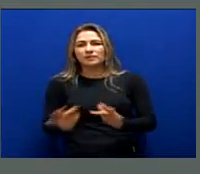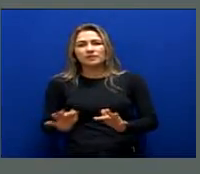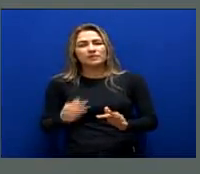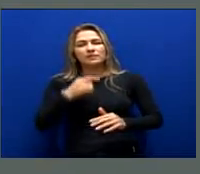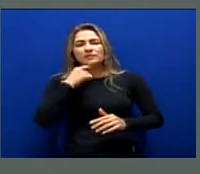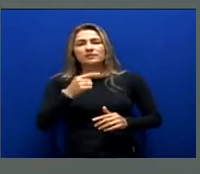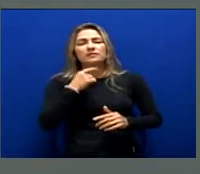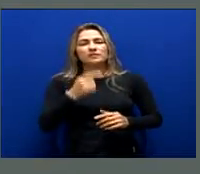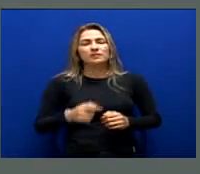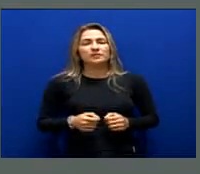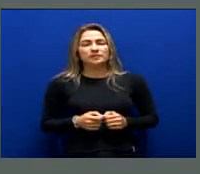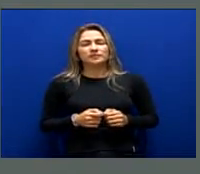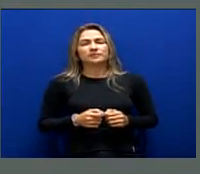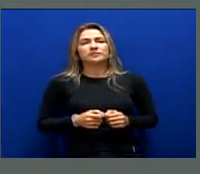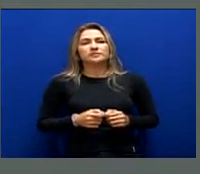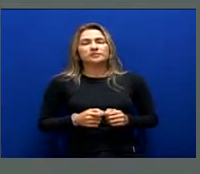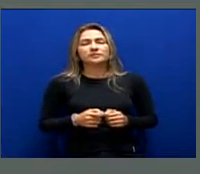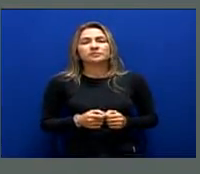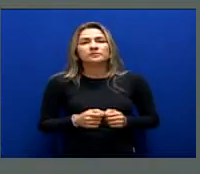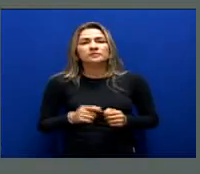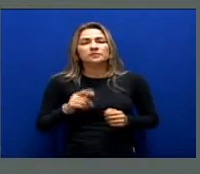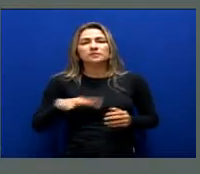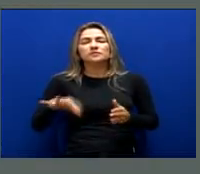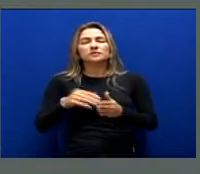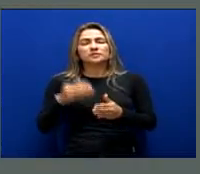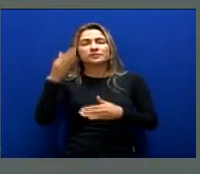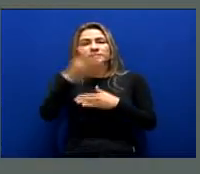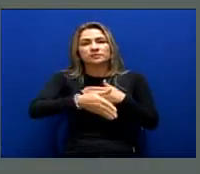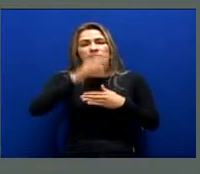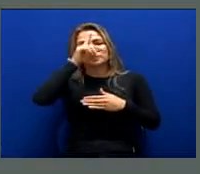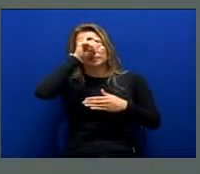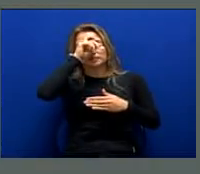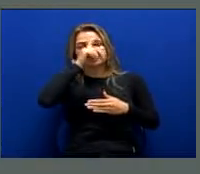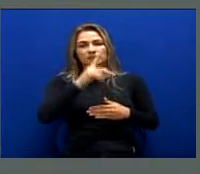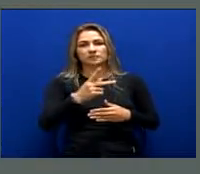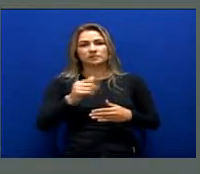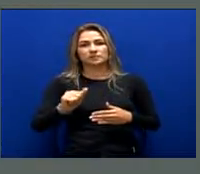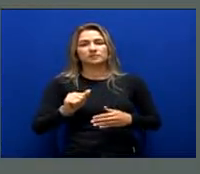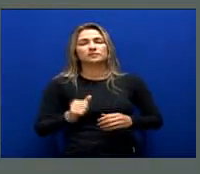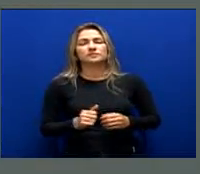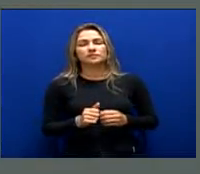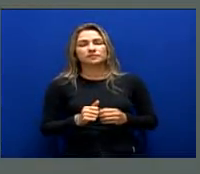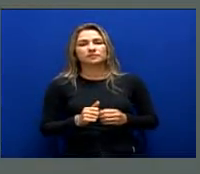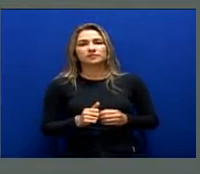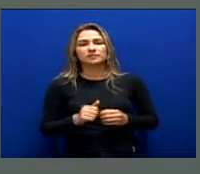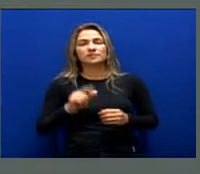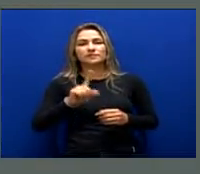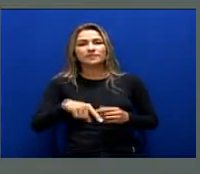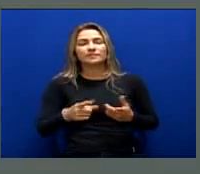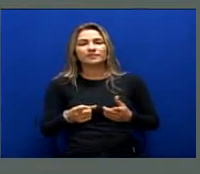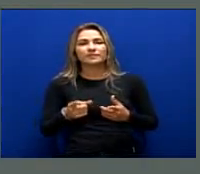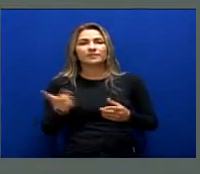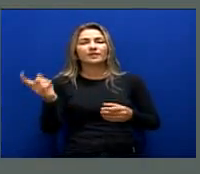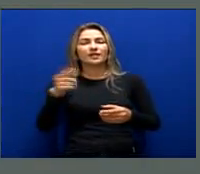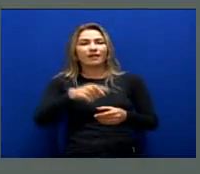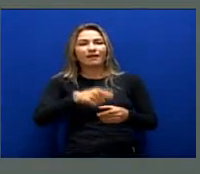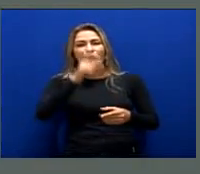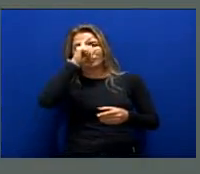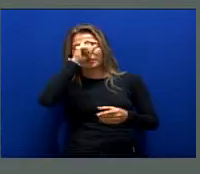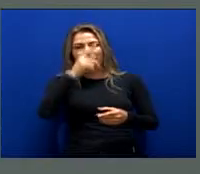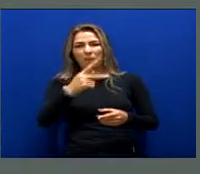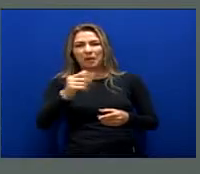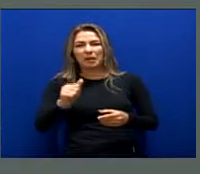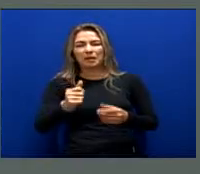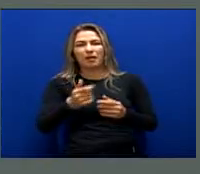hoje é todos indo para a urgência também acabam achando o serviço na unidade básica vai pra urgência recarrega urgência e assim vai